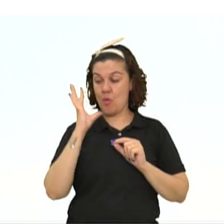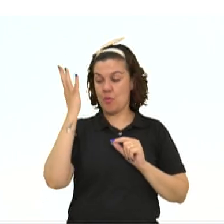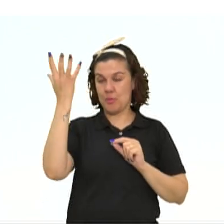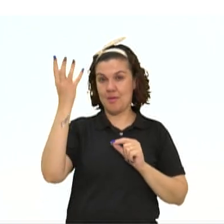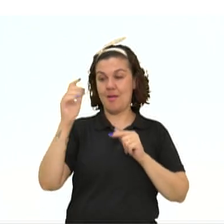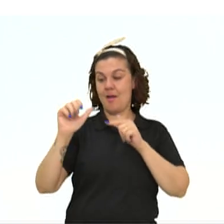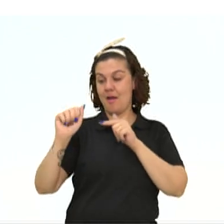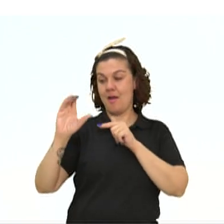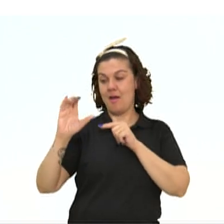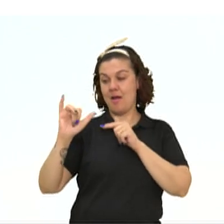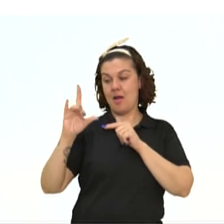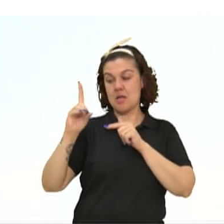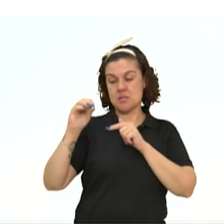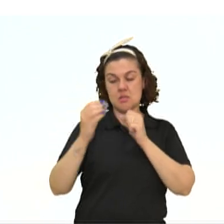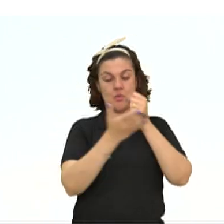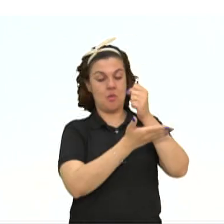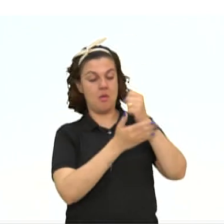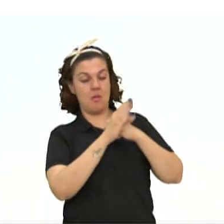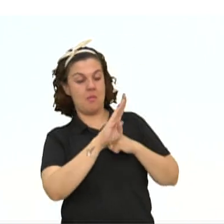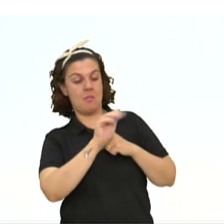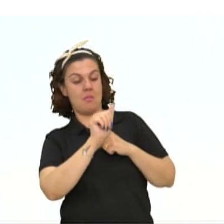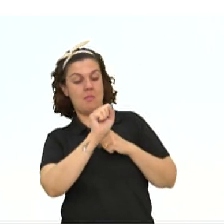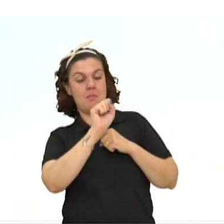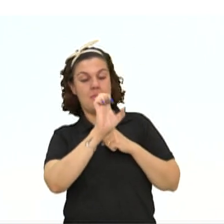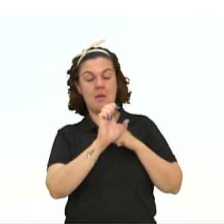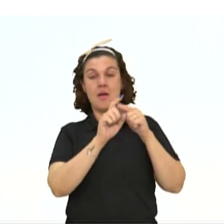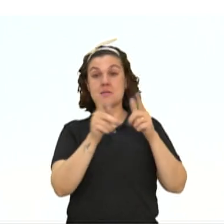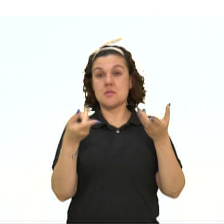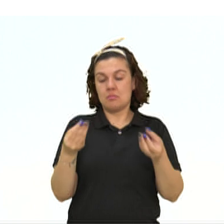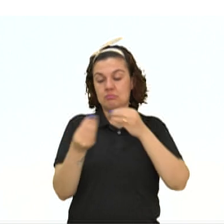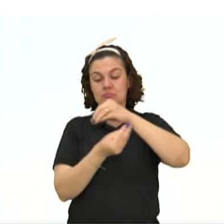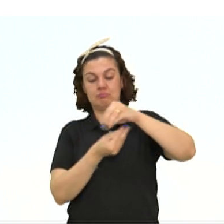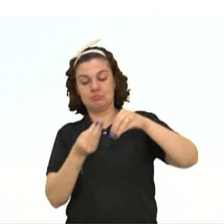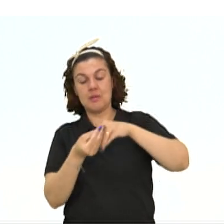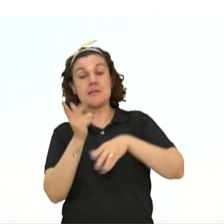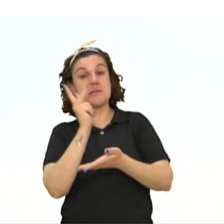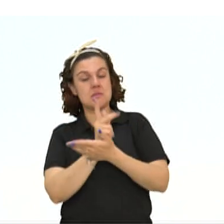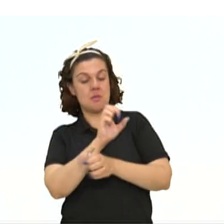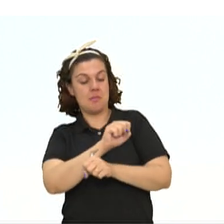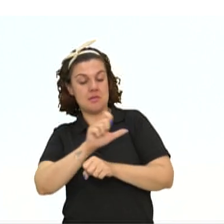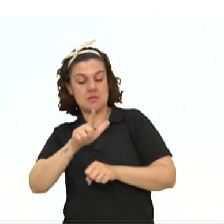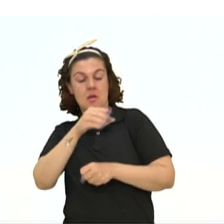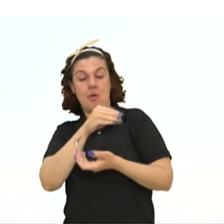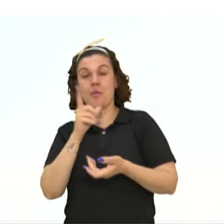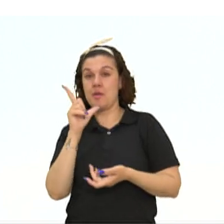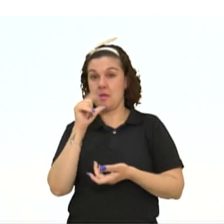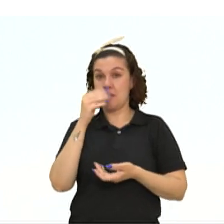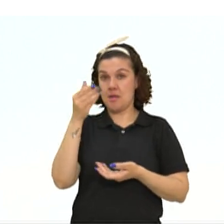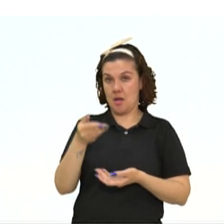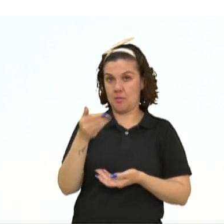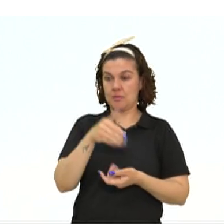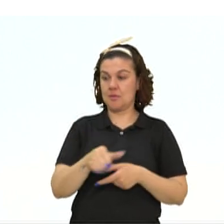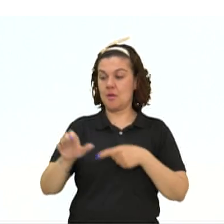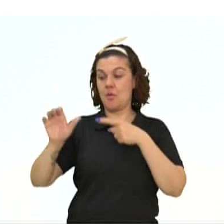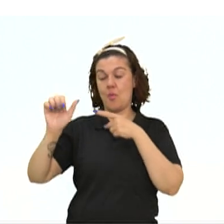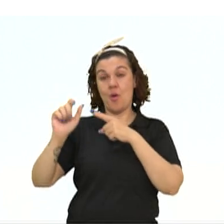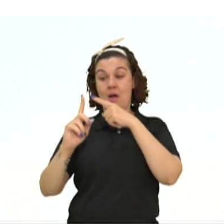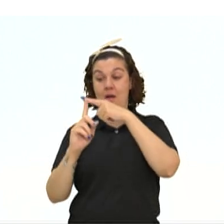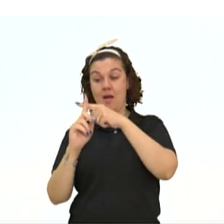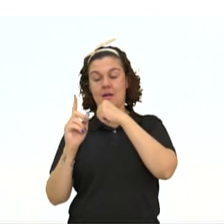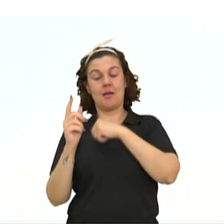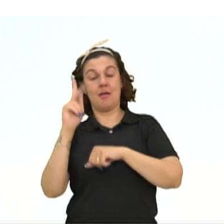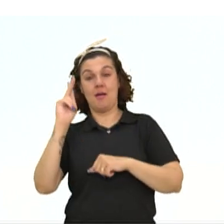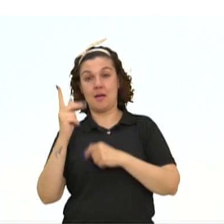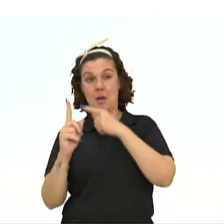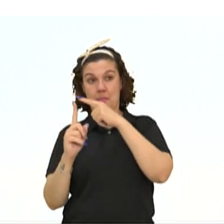um ácido e uma base reagem, sempre formando sal e água. O ácido fornece os íons H+, e